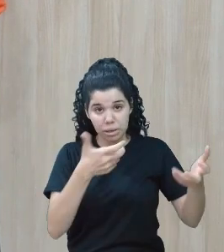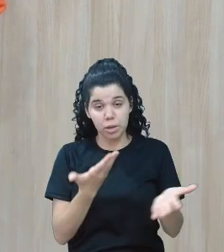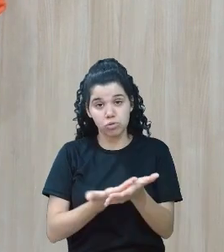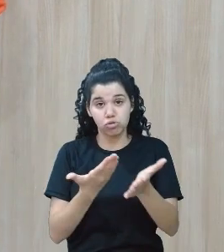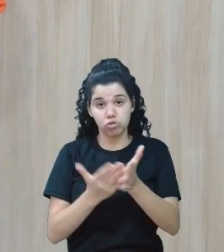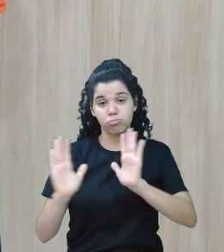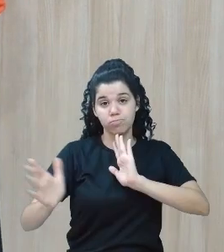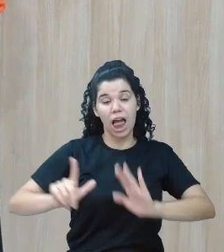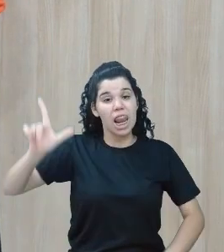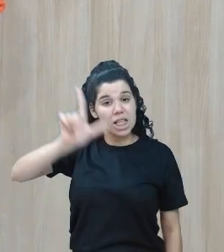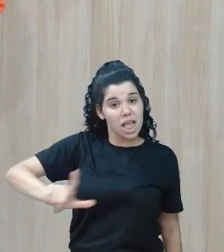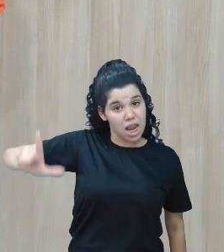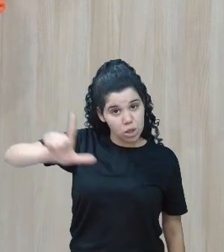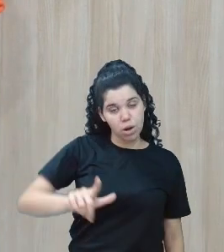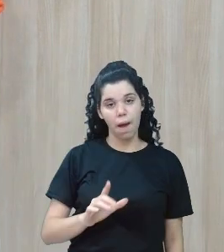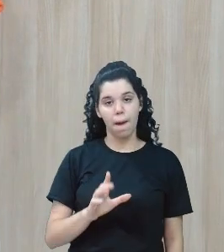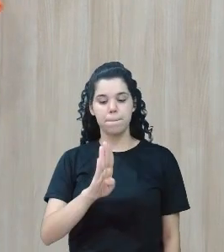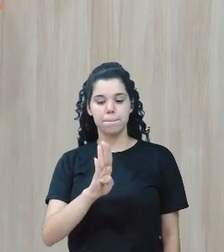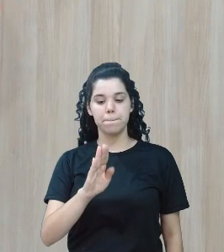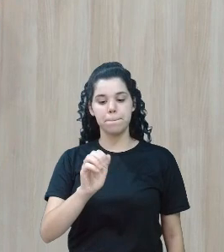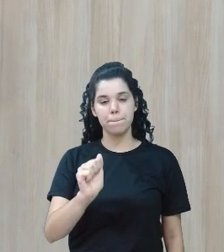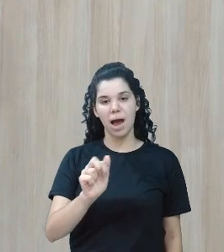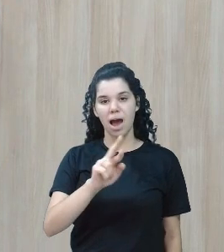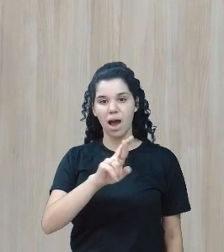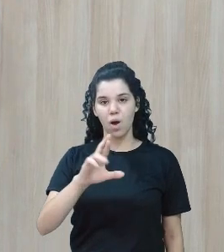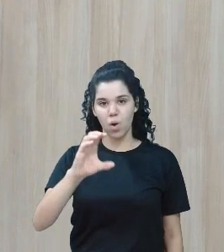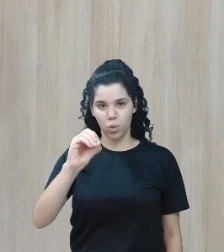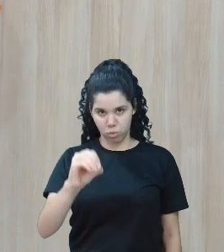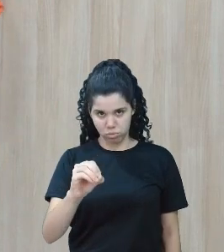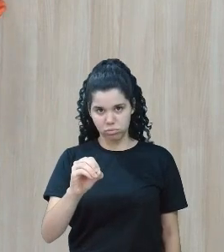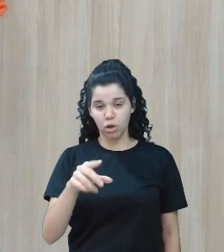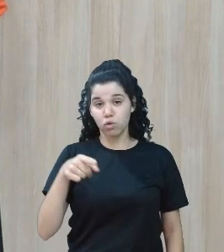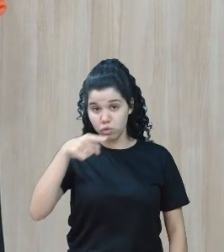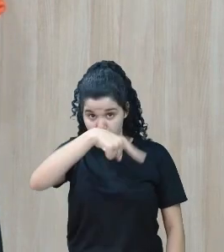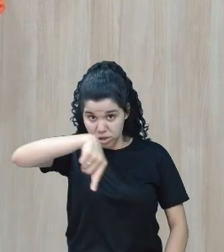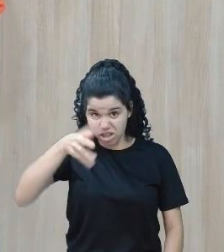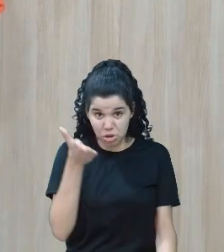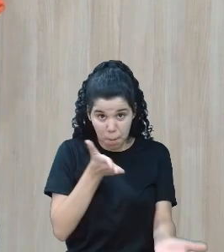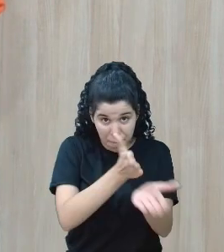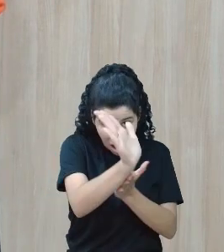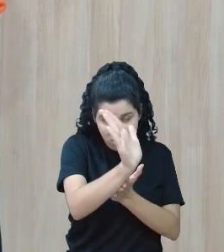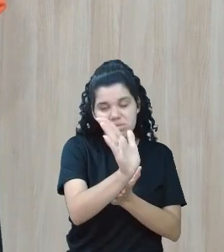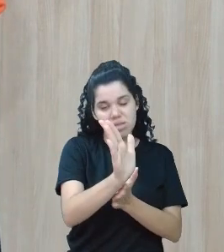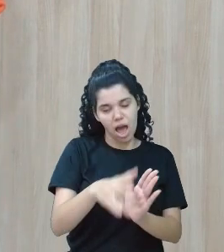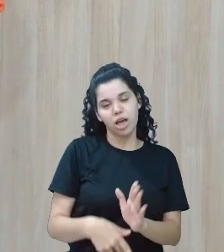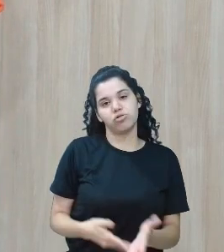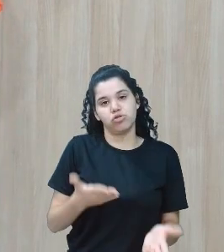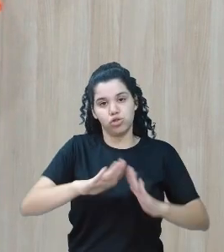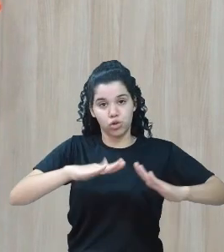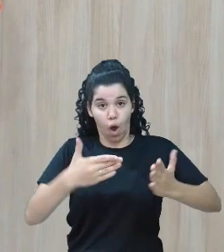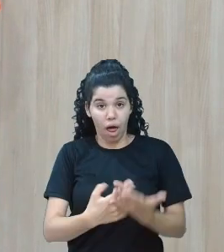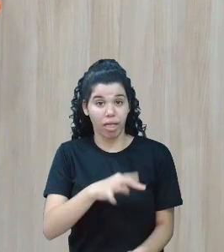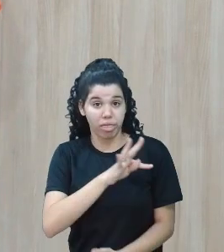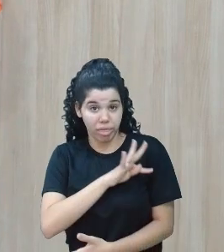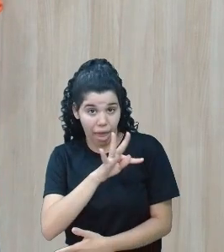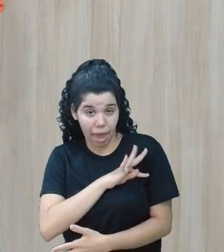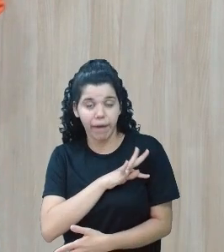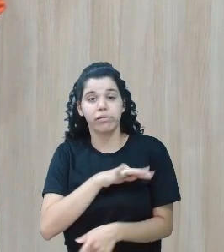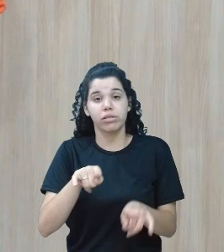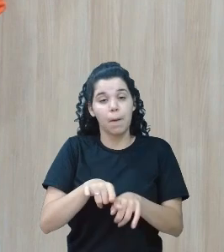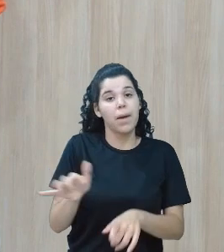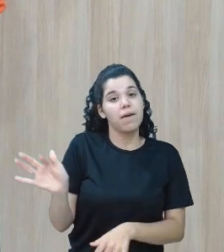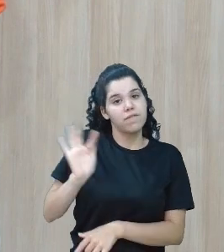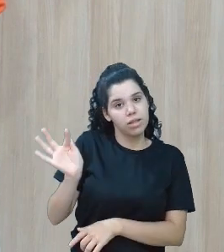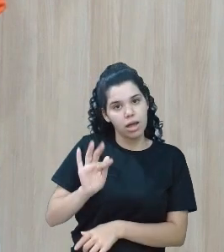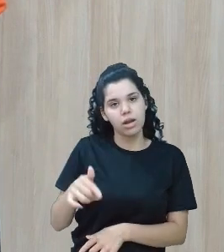tá? Ano que vem, quando vocês estiverem nas escolas técnicas, no IF, nas ERENs, vocês vão ouvir muito essa